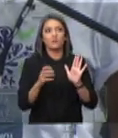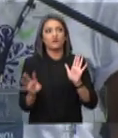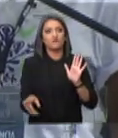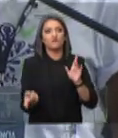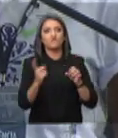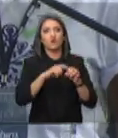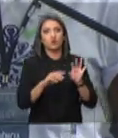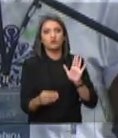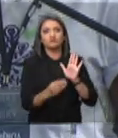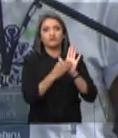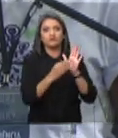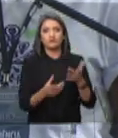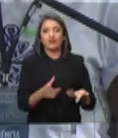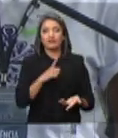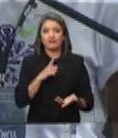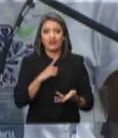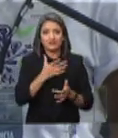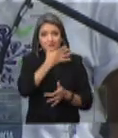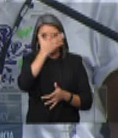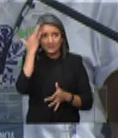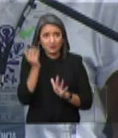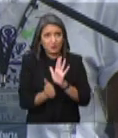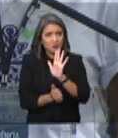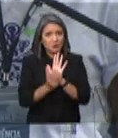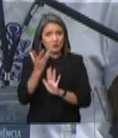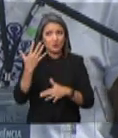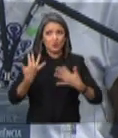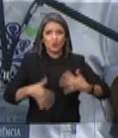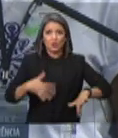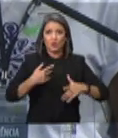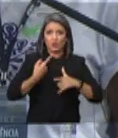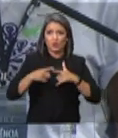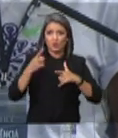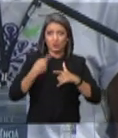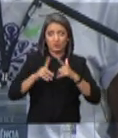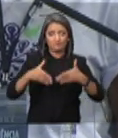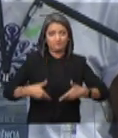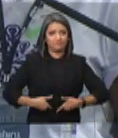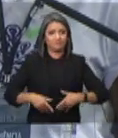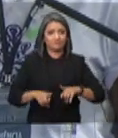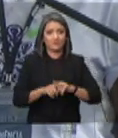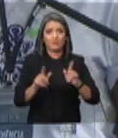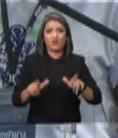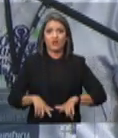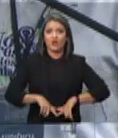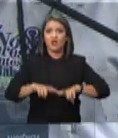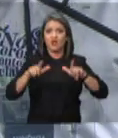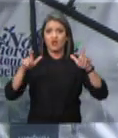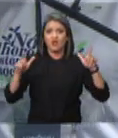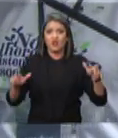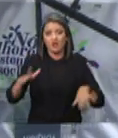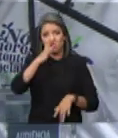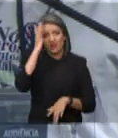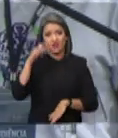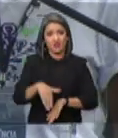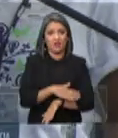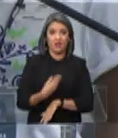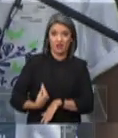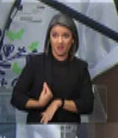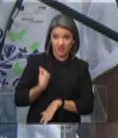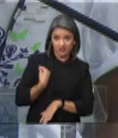de pessoas enfrentando a insegurança alimentar e nutricional além do crescimento visível da pessoa em situação de rua